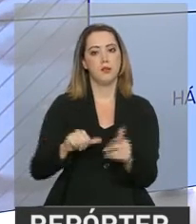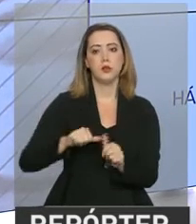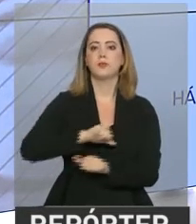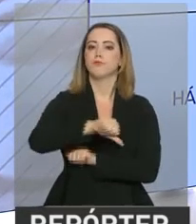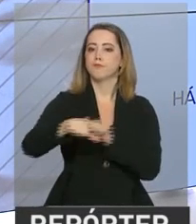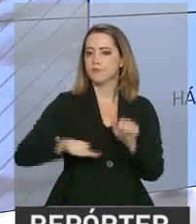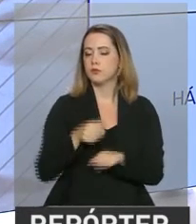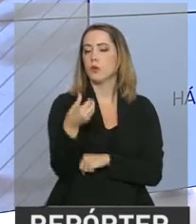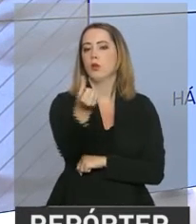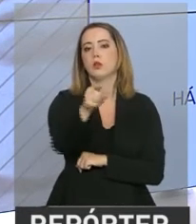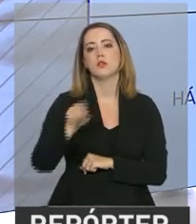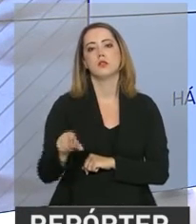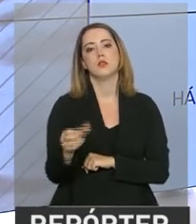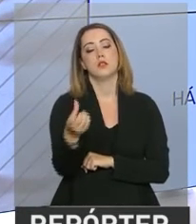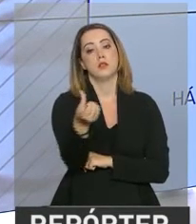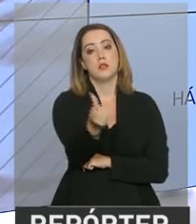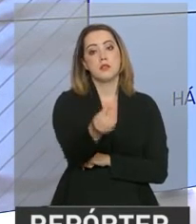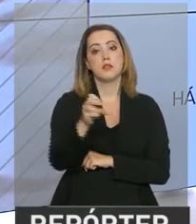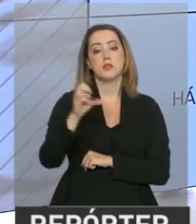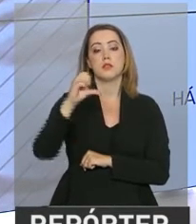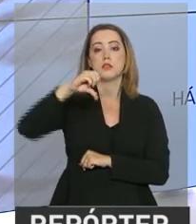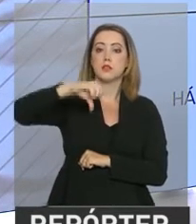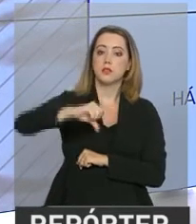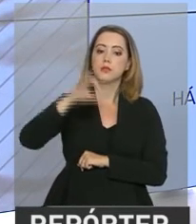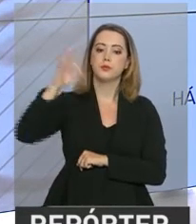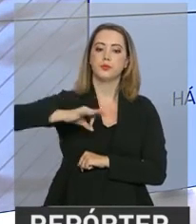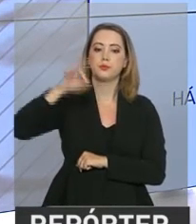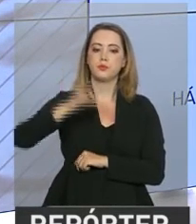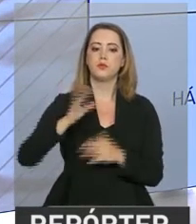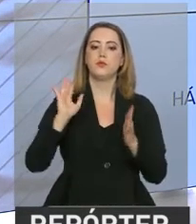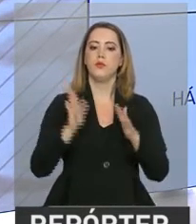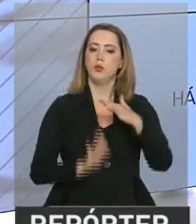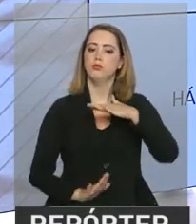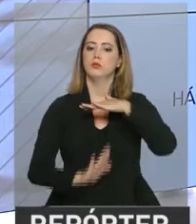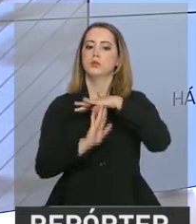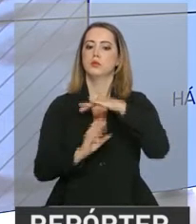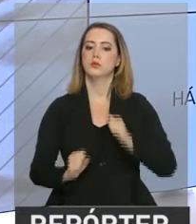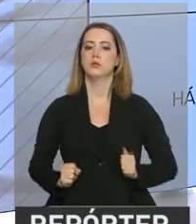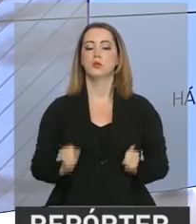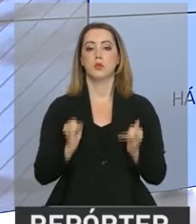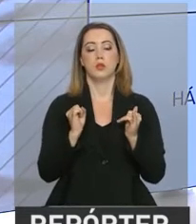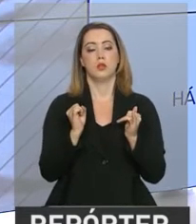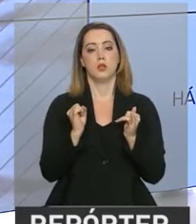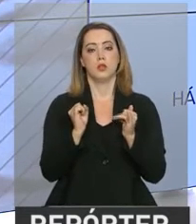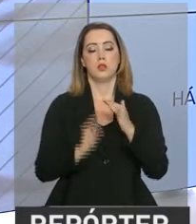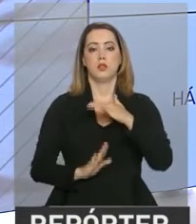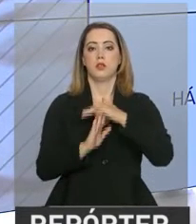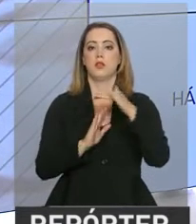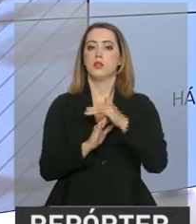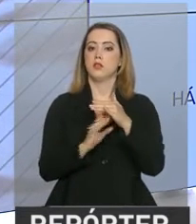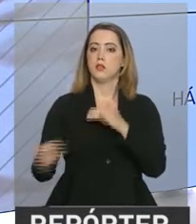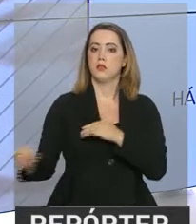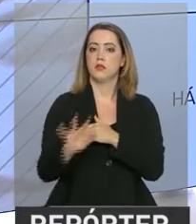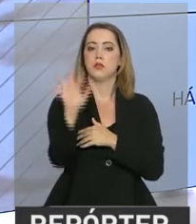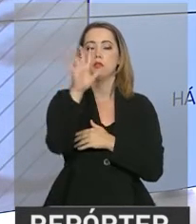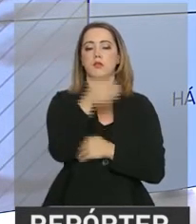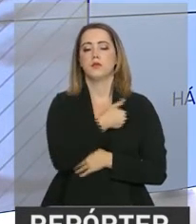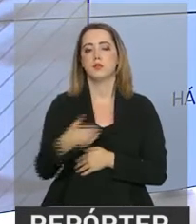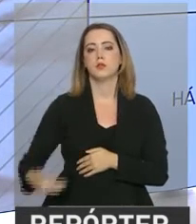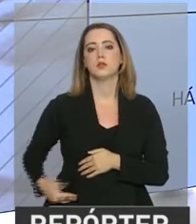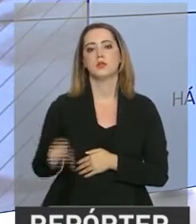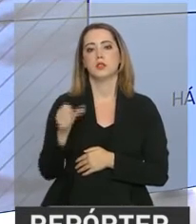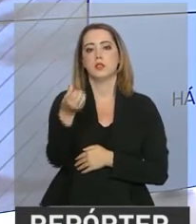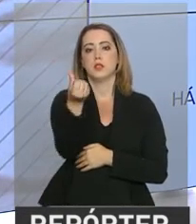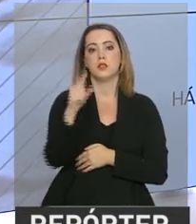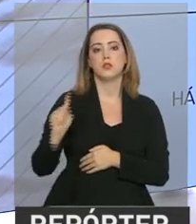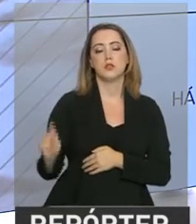6,69 por cento as previsões estão se aproximando do teto da meta do governo que é de 6 e meio por cento para inflação